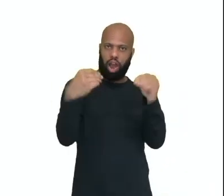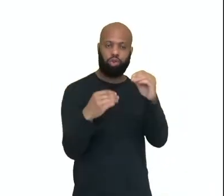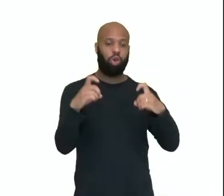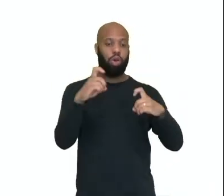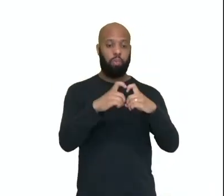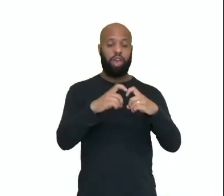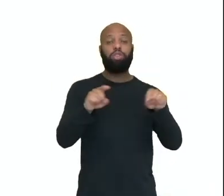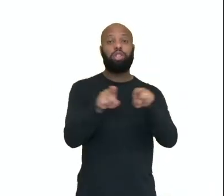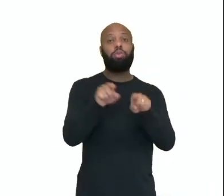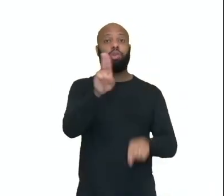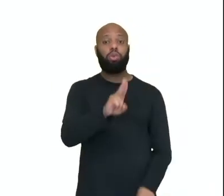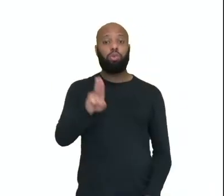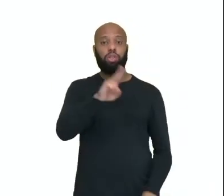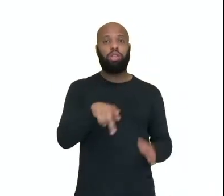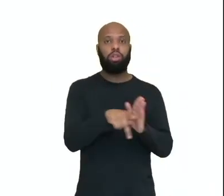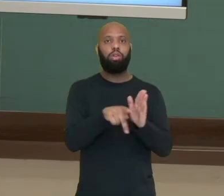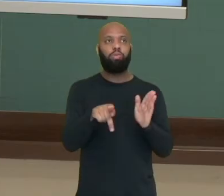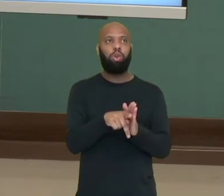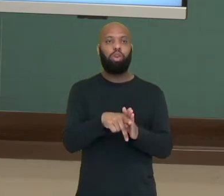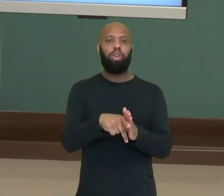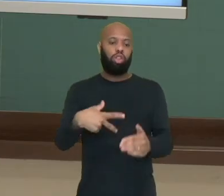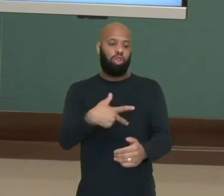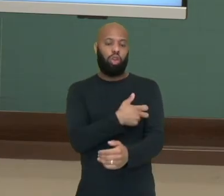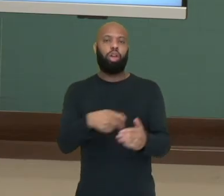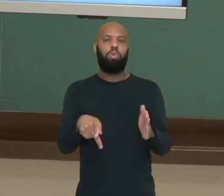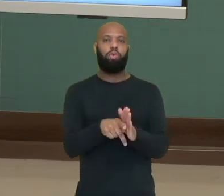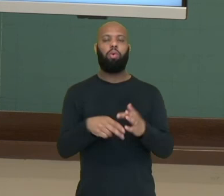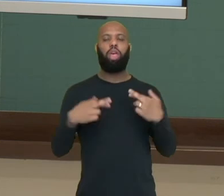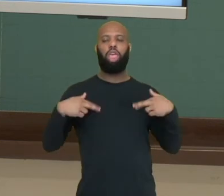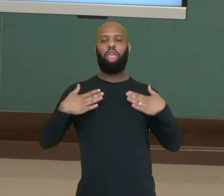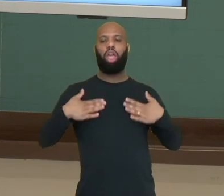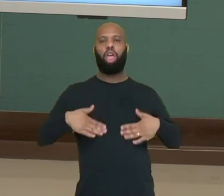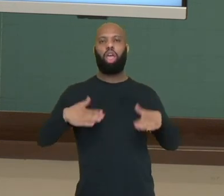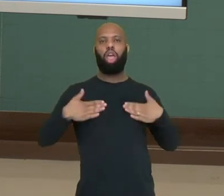é utilizado como relaxante vascular.